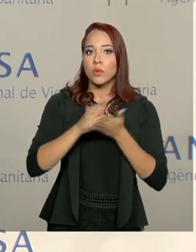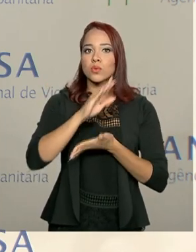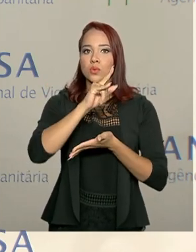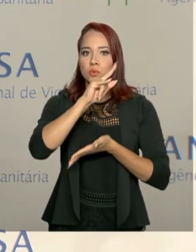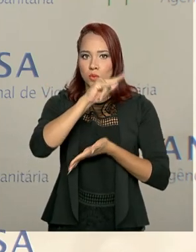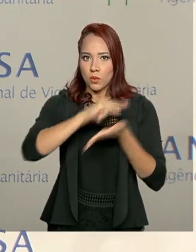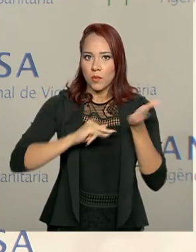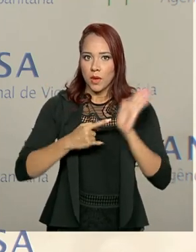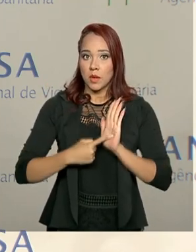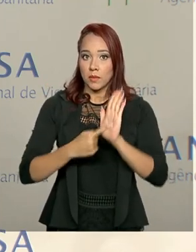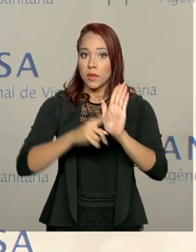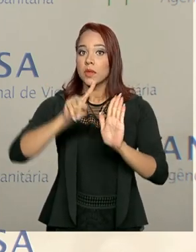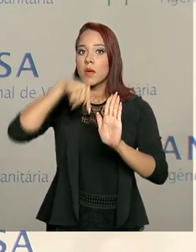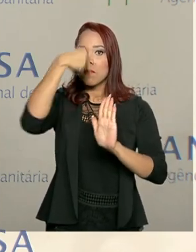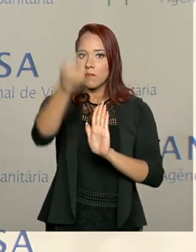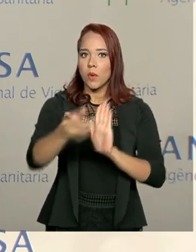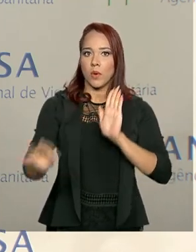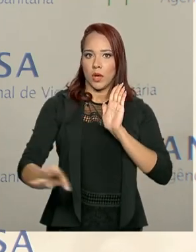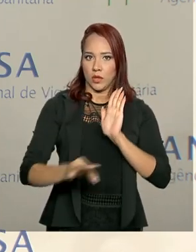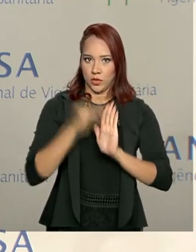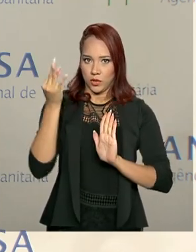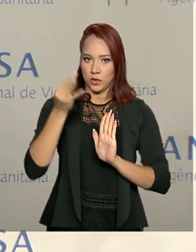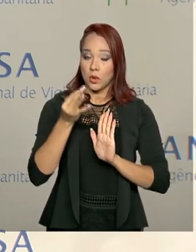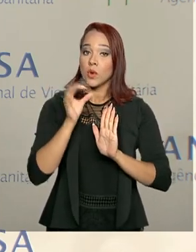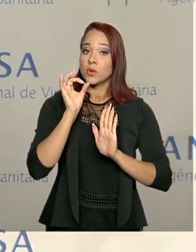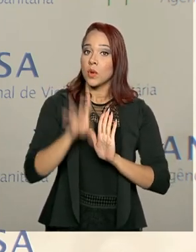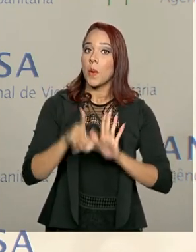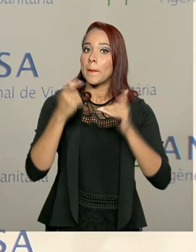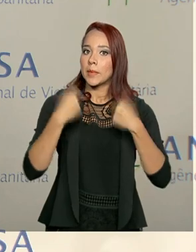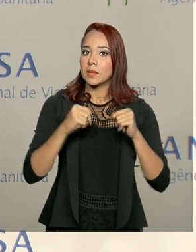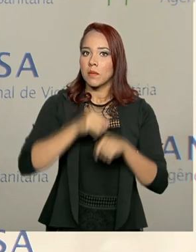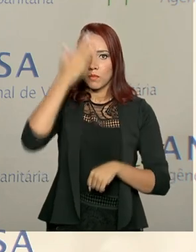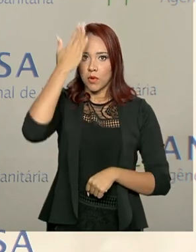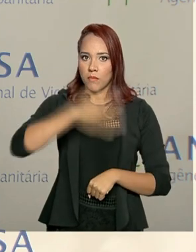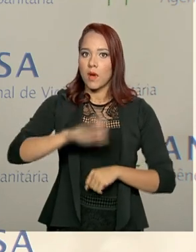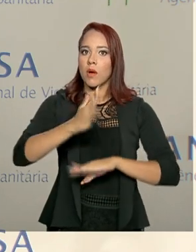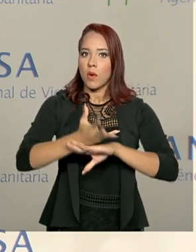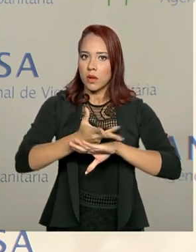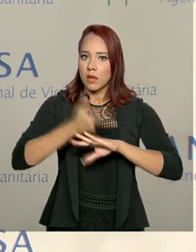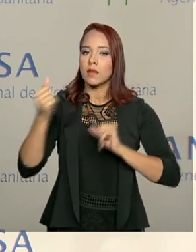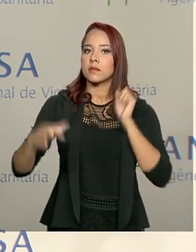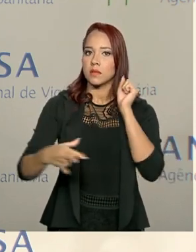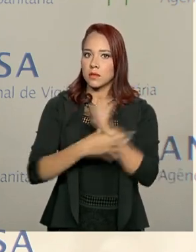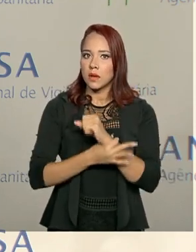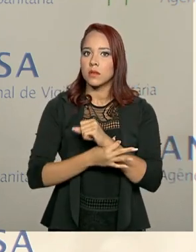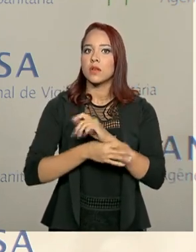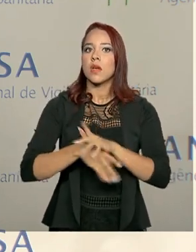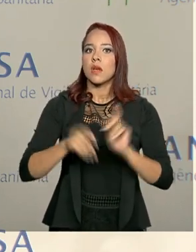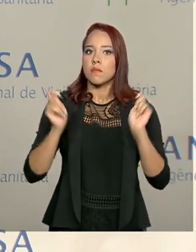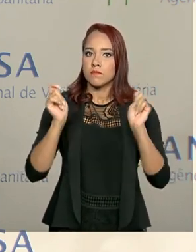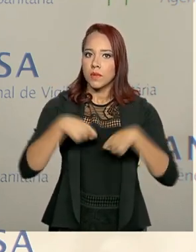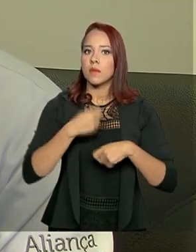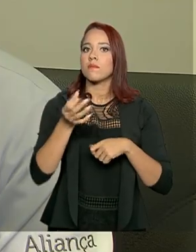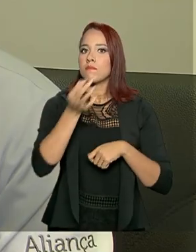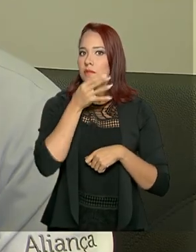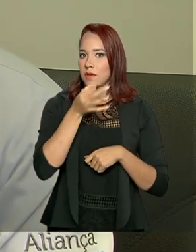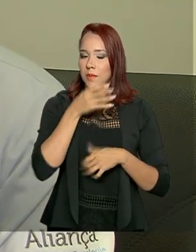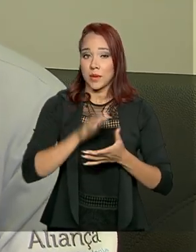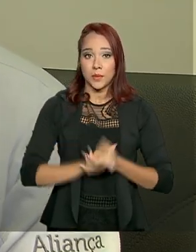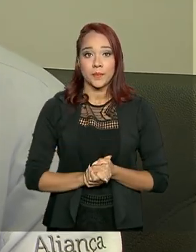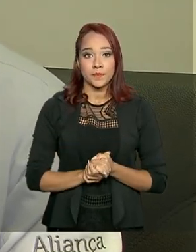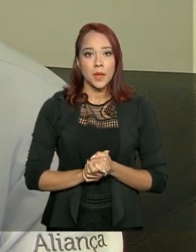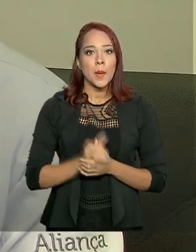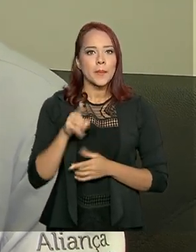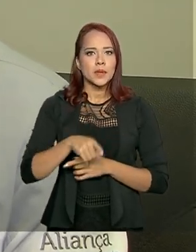sejam apresentados após o registro, desde que seja comprovada a qualidade, a segurança e a eficácia daquele medicamento. Para